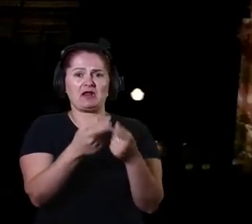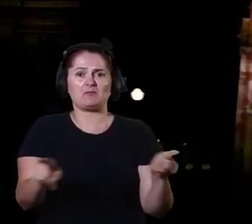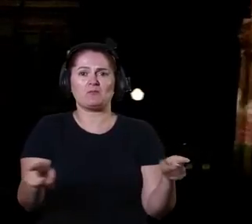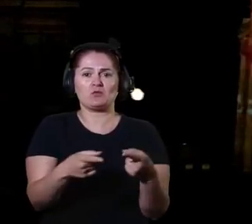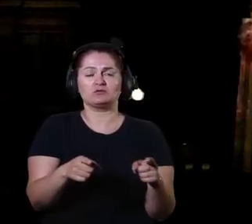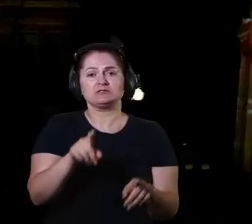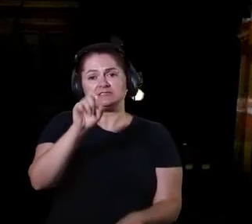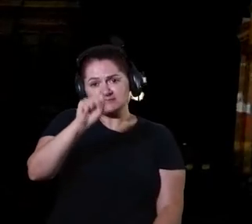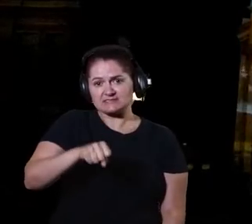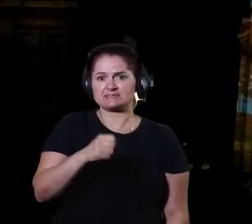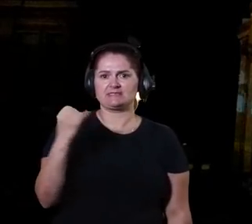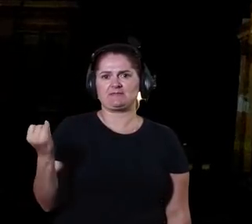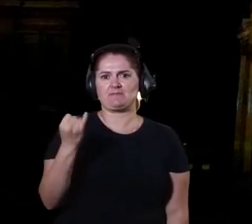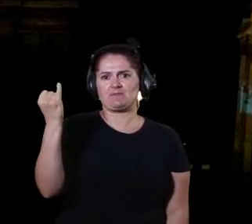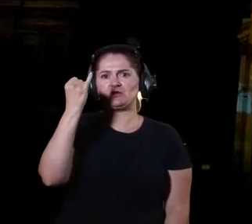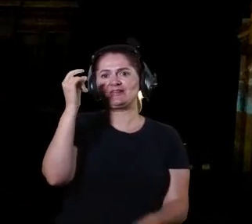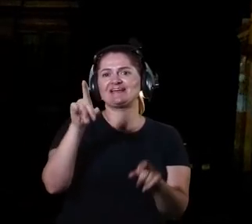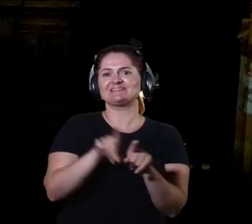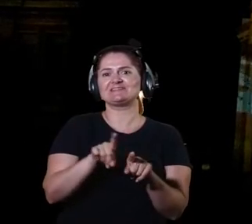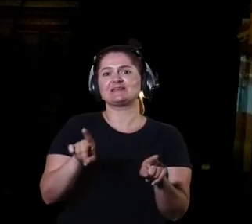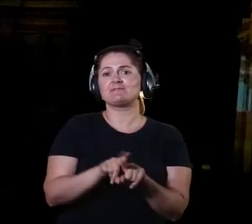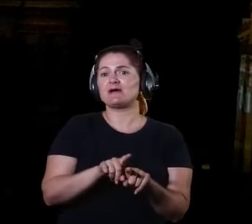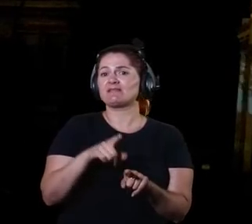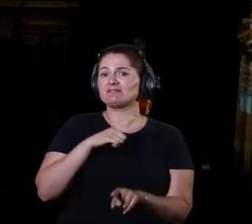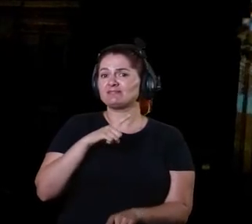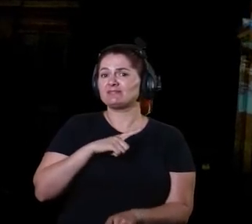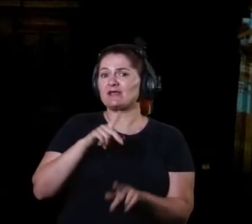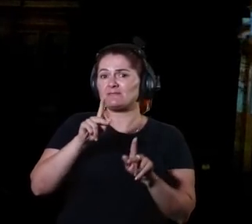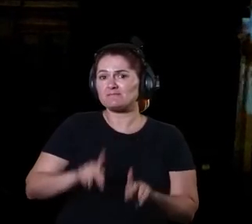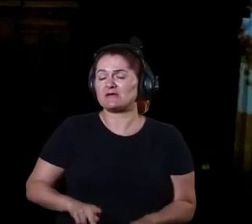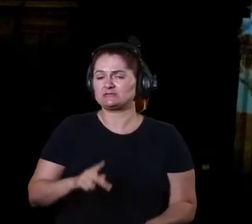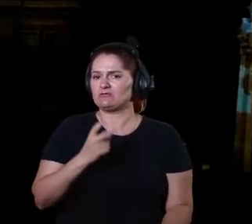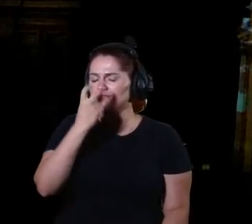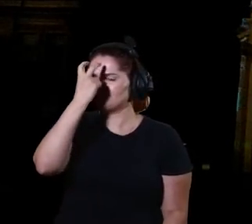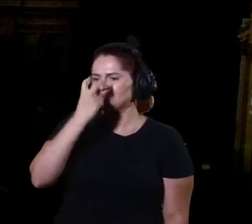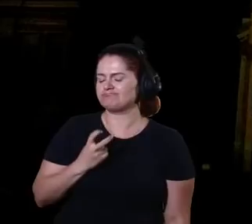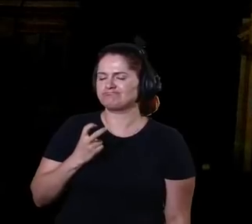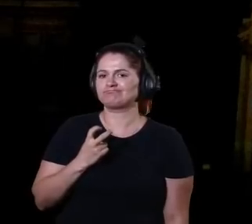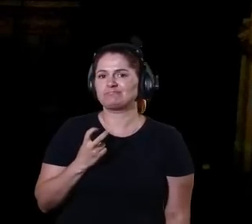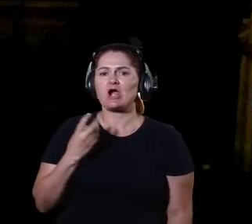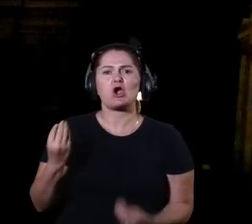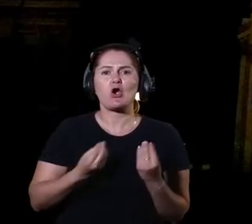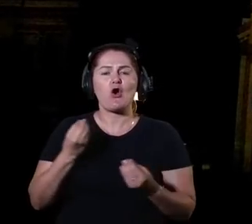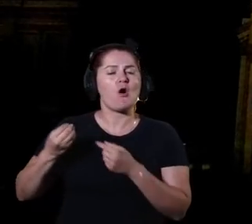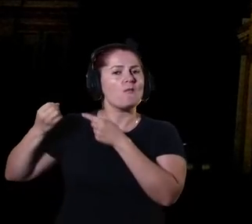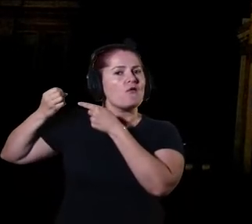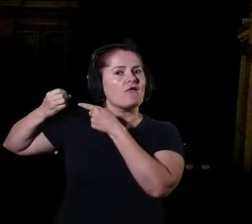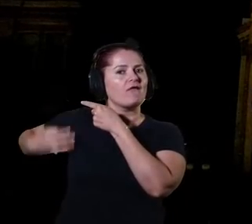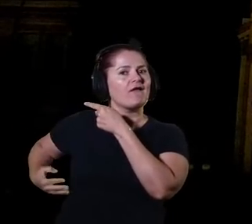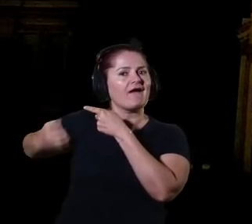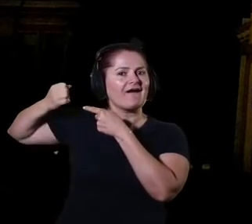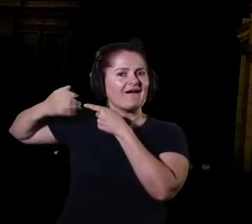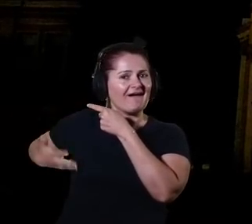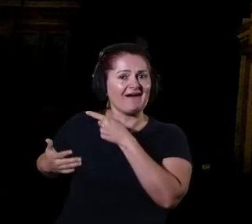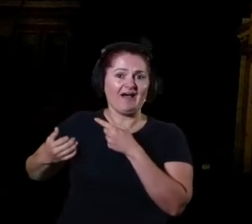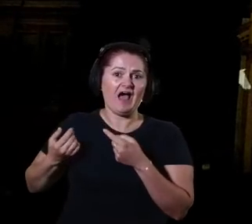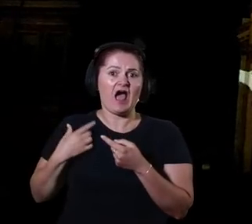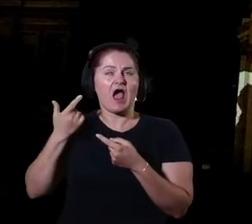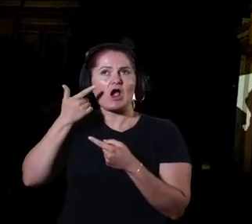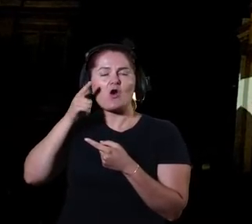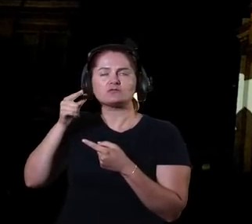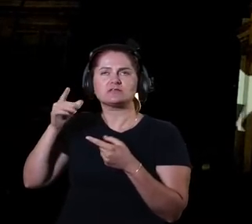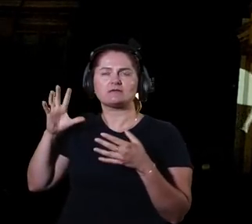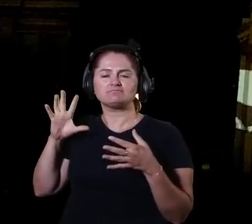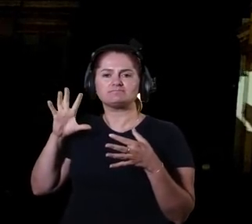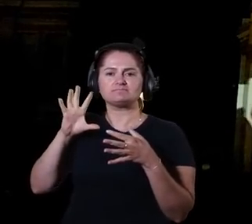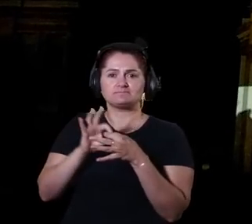ela é importante também para aqueles que não conseguem ver. Então, esses detalhes, essas nuances que nós